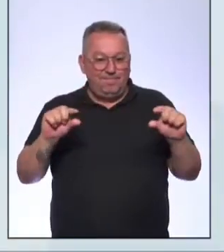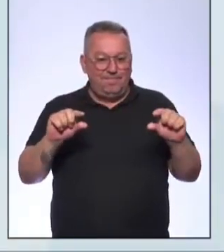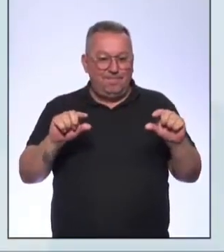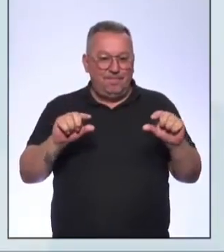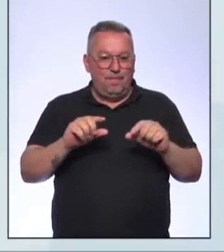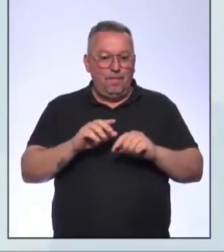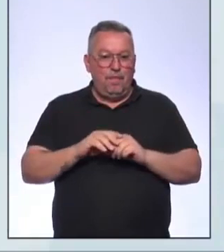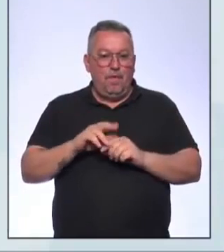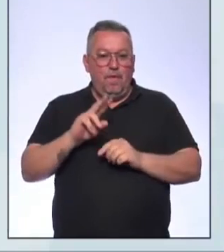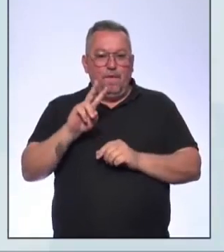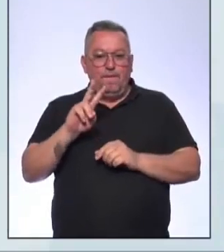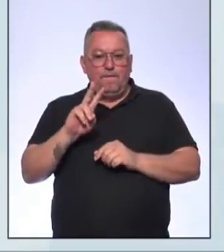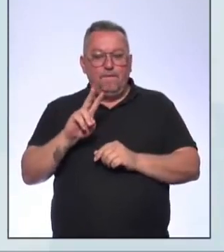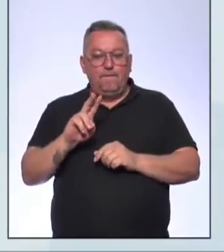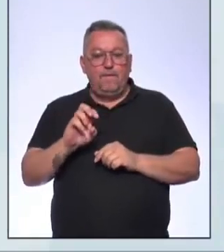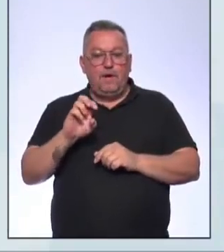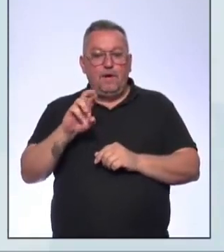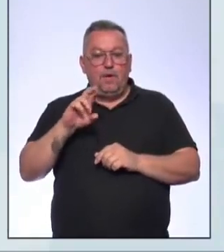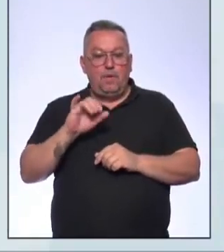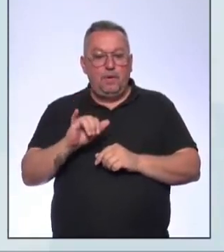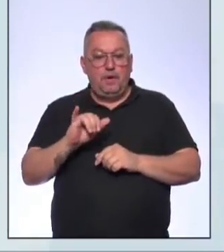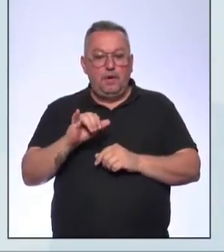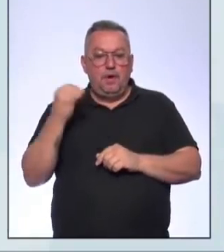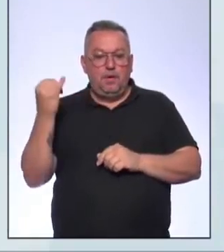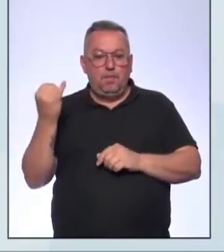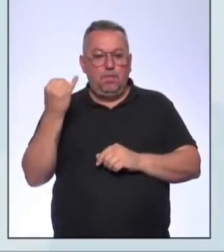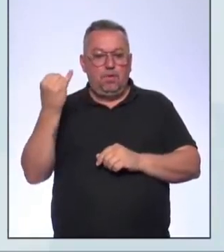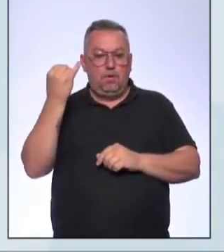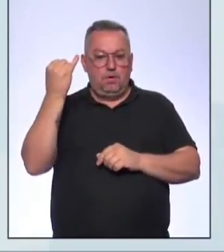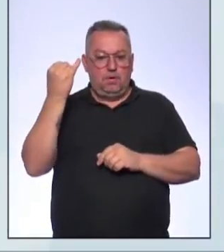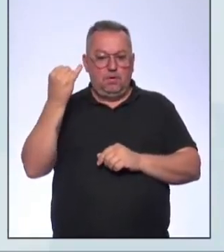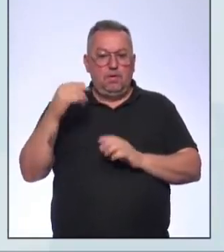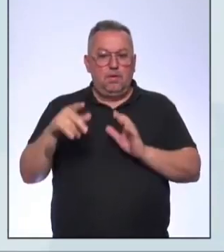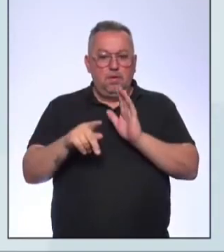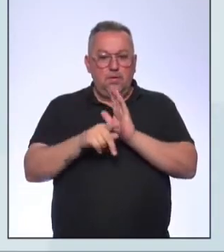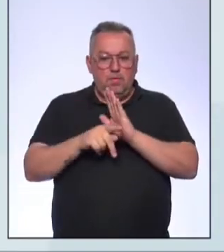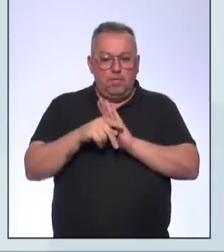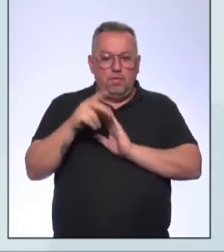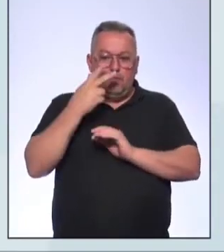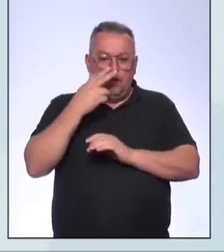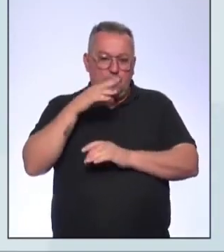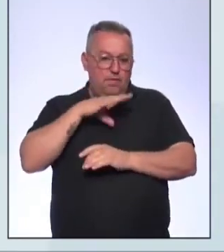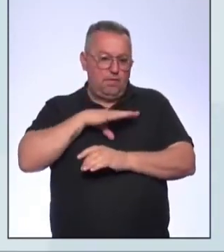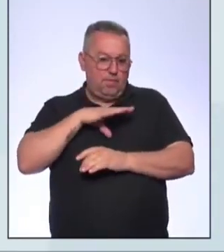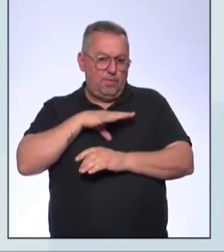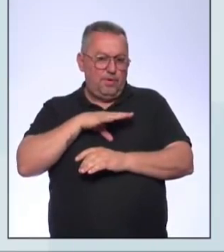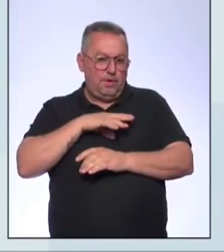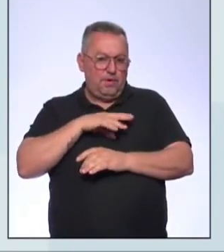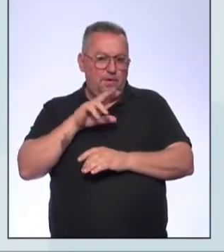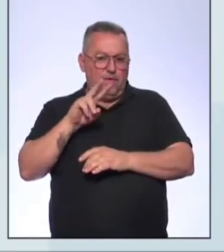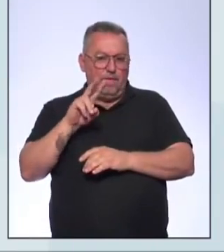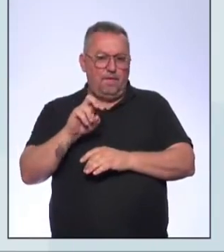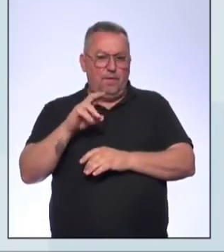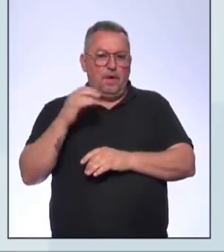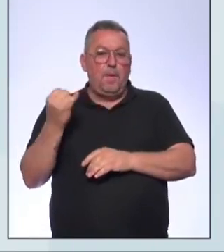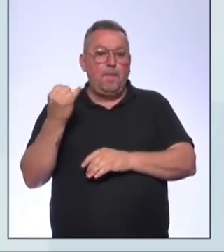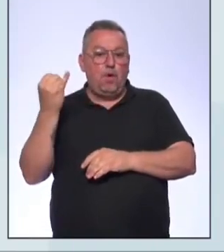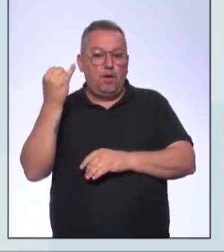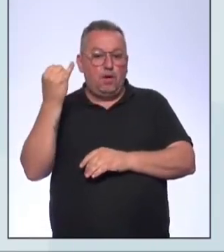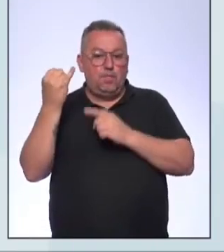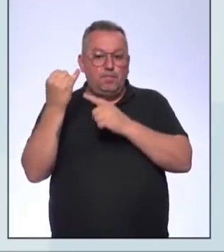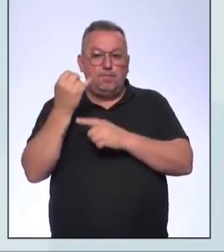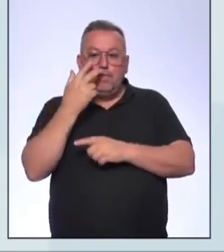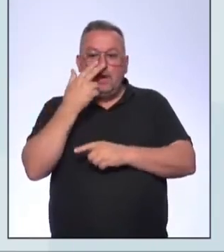very important. Importante, é um cognato, é uma palavra parecida com o português. A gente tem sempre essas palavras,